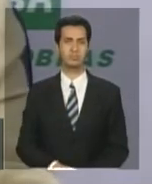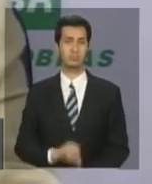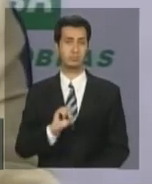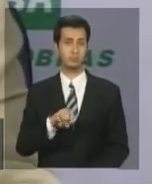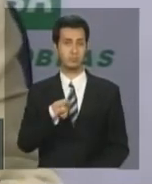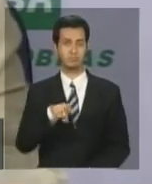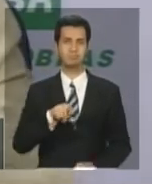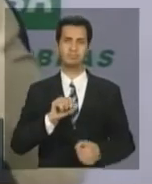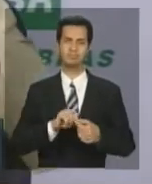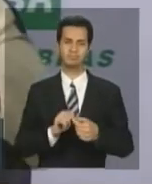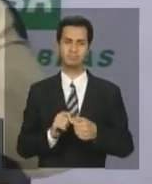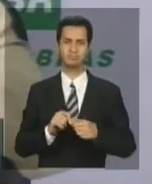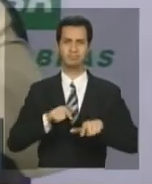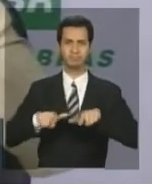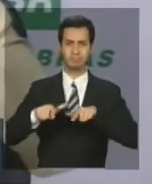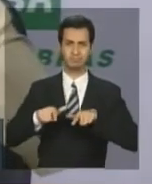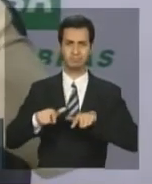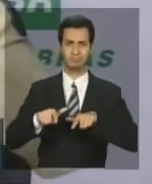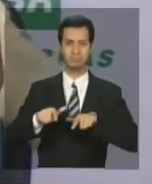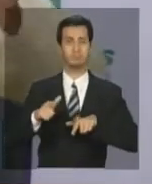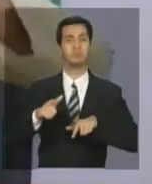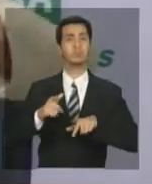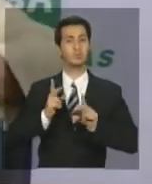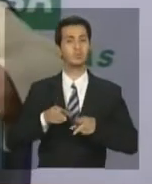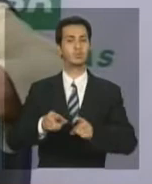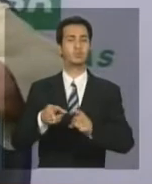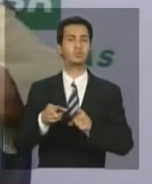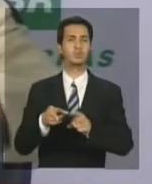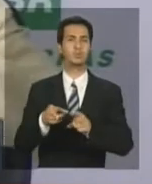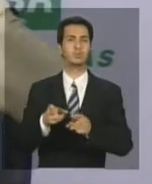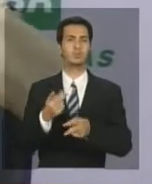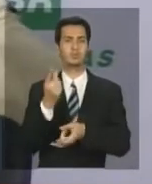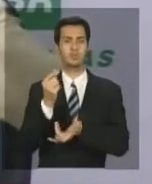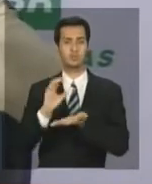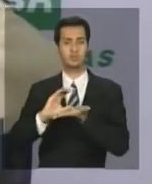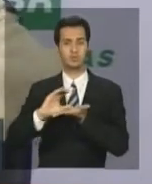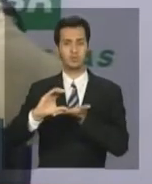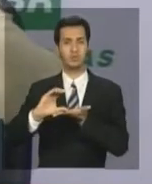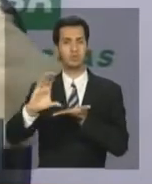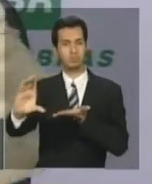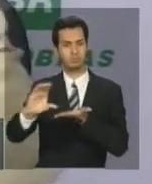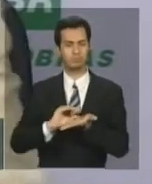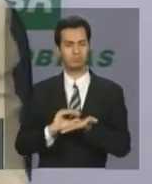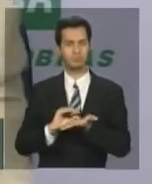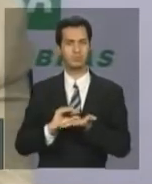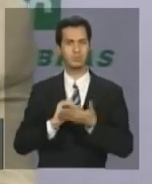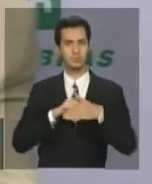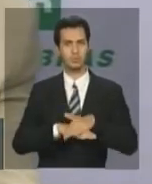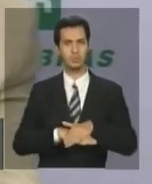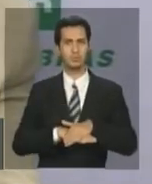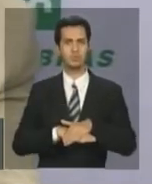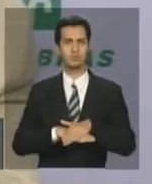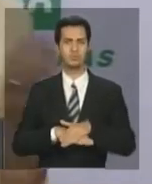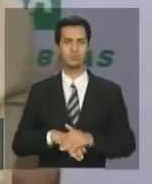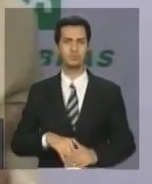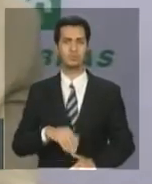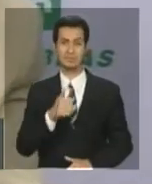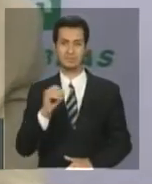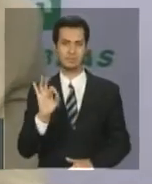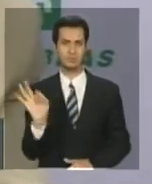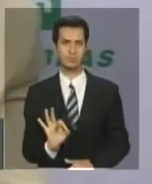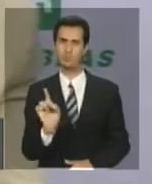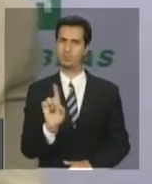que você continua, você não desinveste 100% daquele ativo, você desinveste 30%, 40%. Agora,